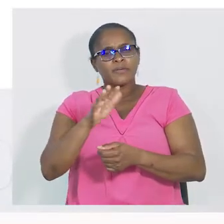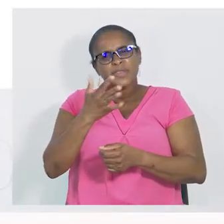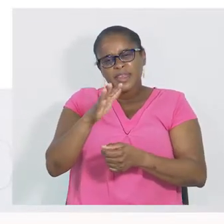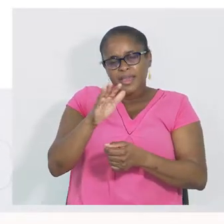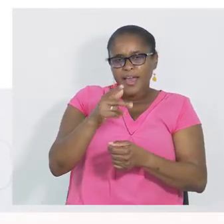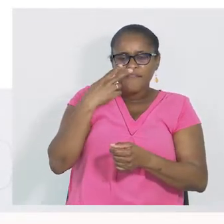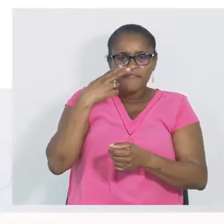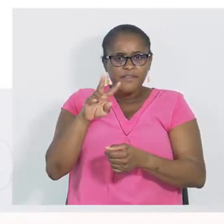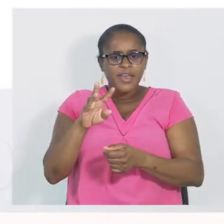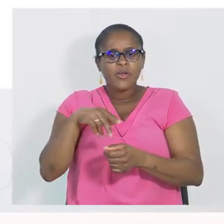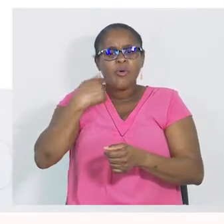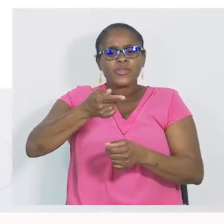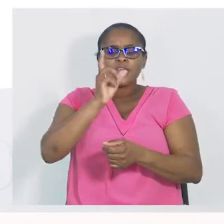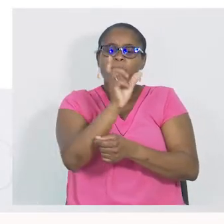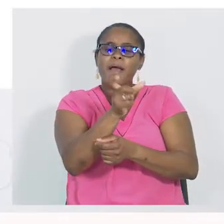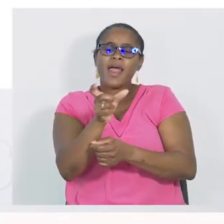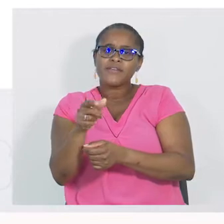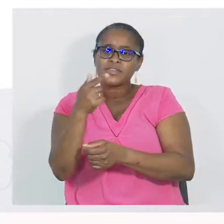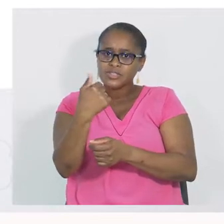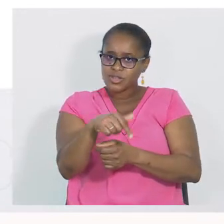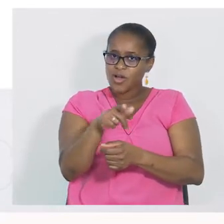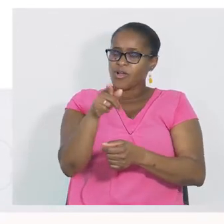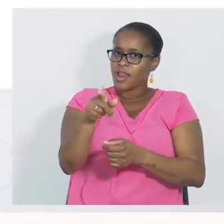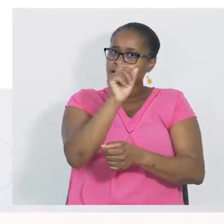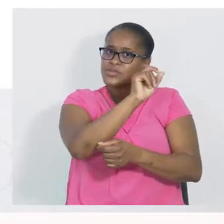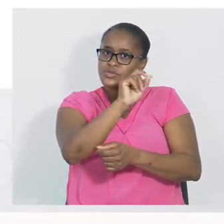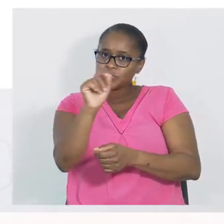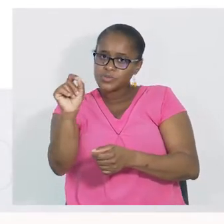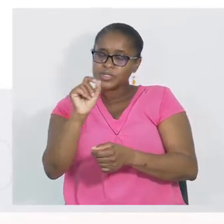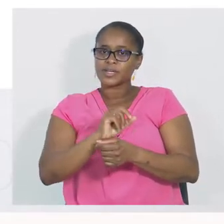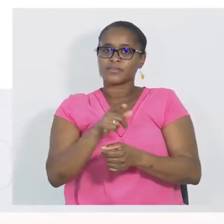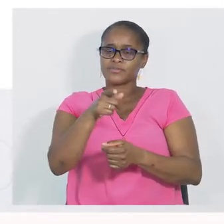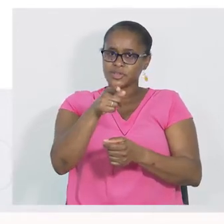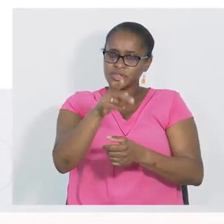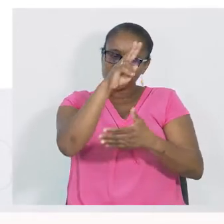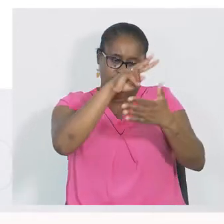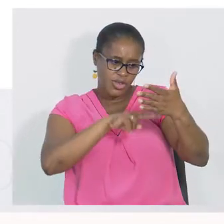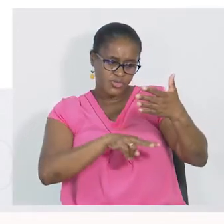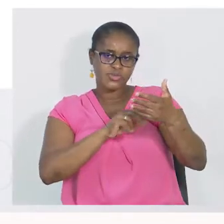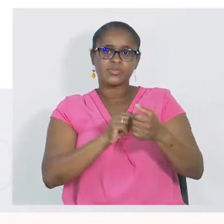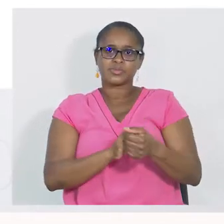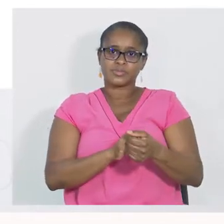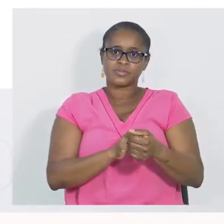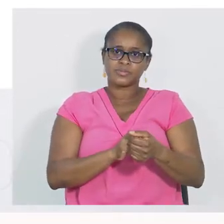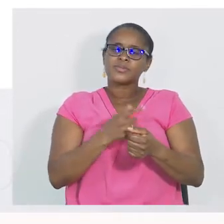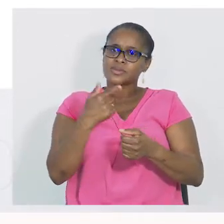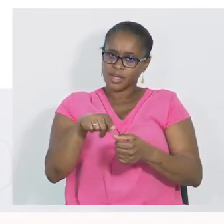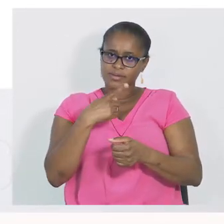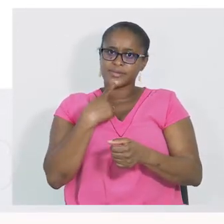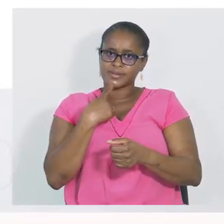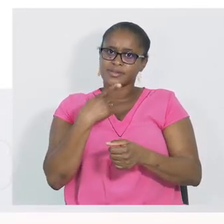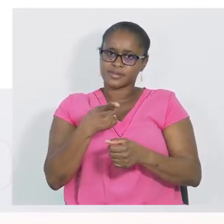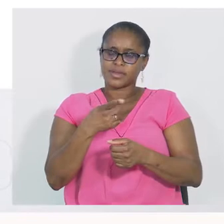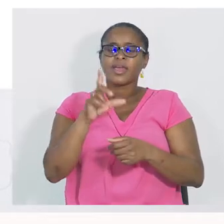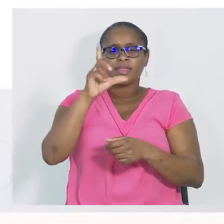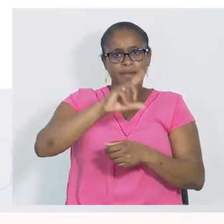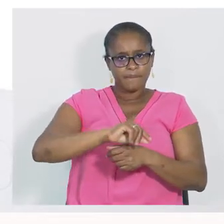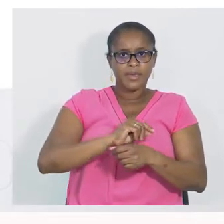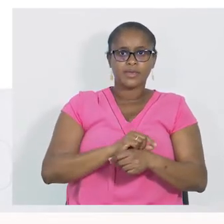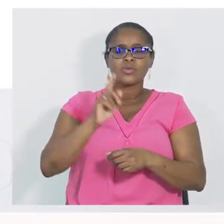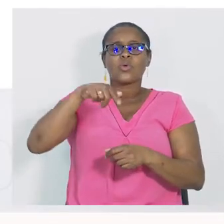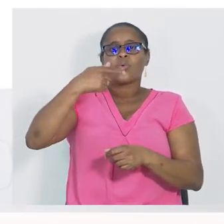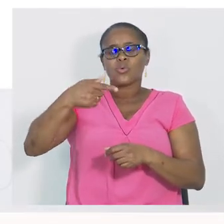Está no singular. E temos a parte que são vários possuidores. Ok? Então vamos lá. Quando